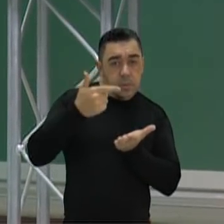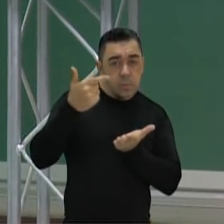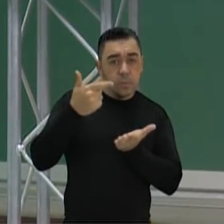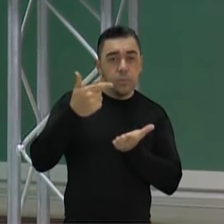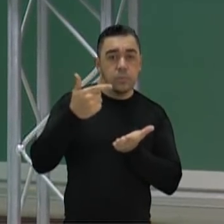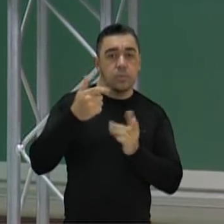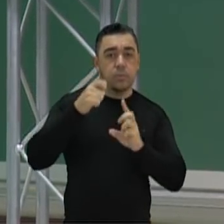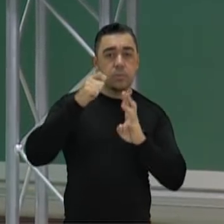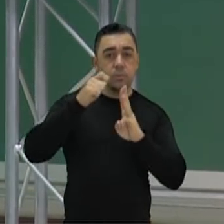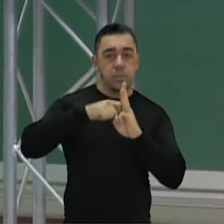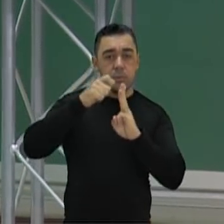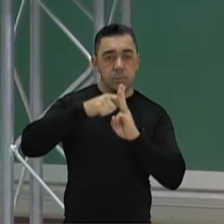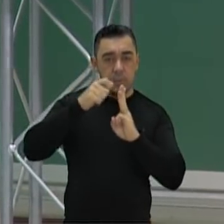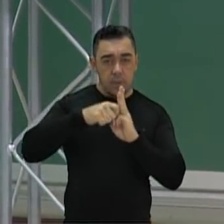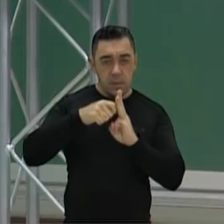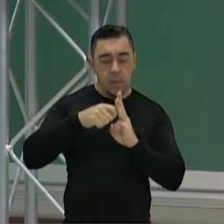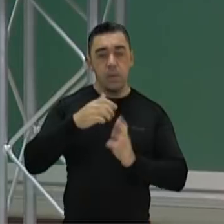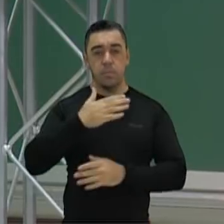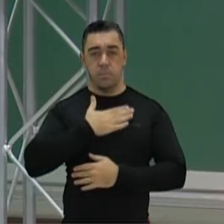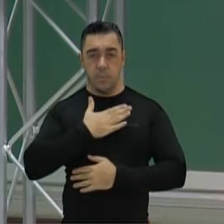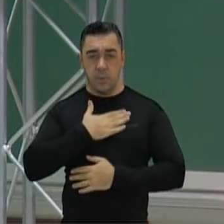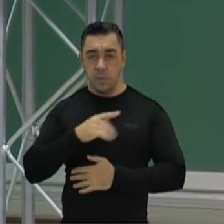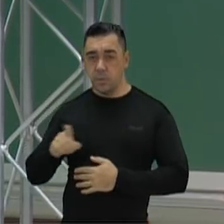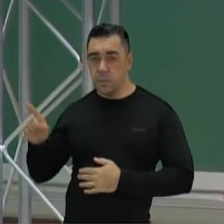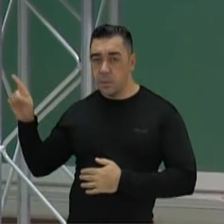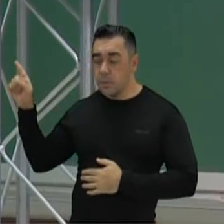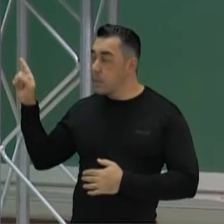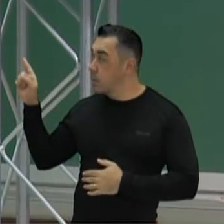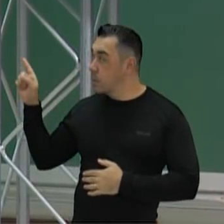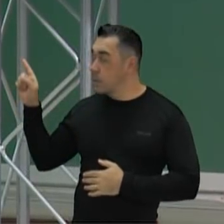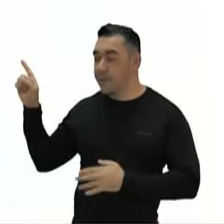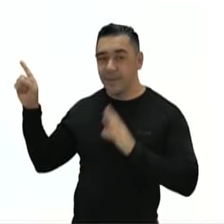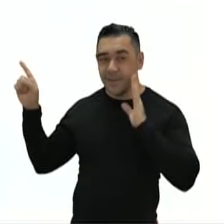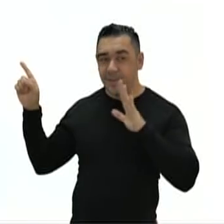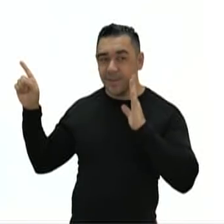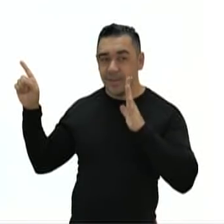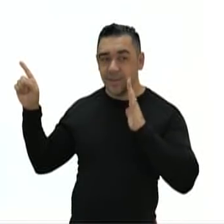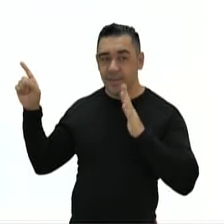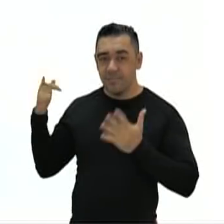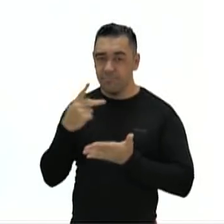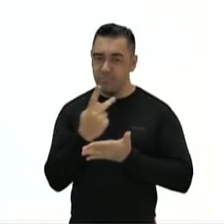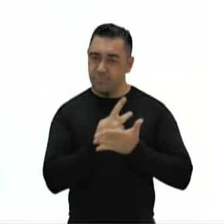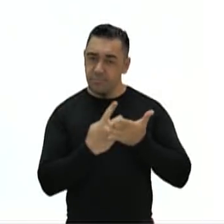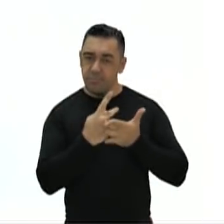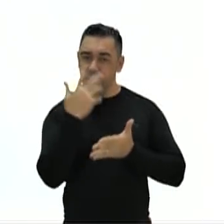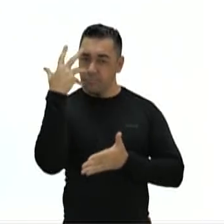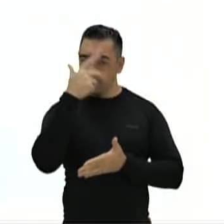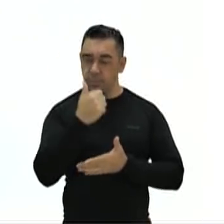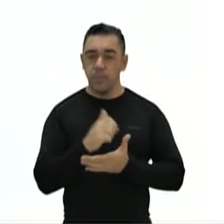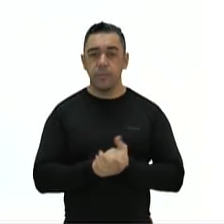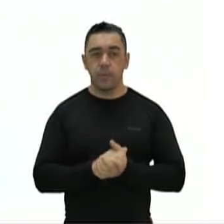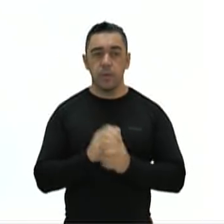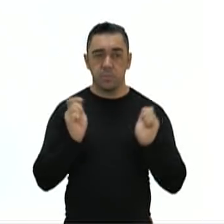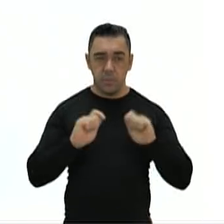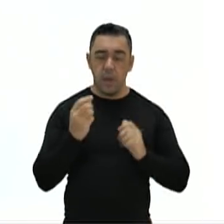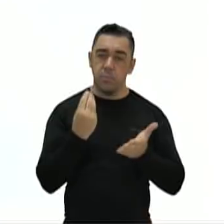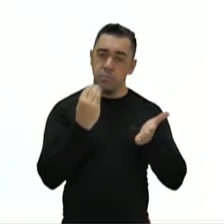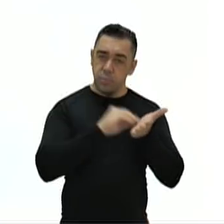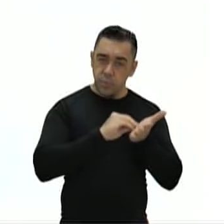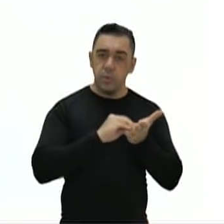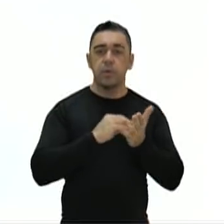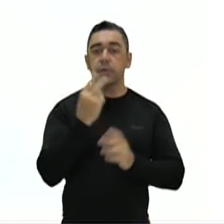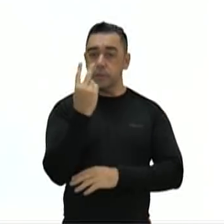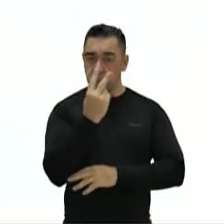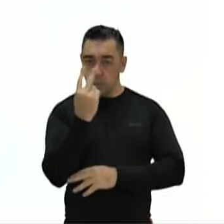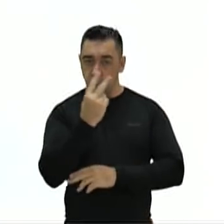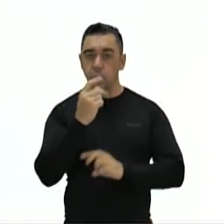trimestre. Eu fiz a minha abertura do segundo trimestre no meu caderno para vocês verem. Coloque lá segundo trimestre, nós vamos trabalhar durante